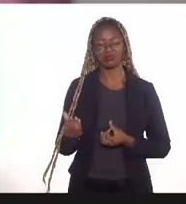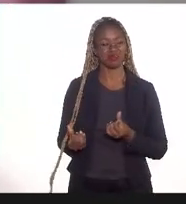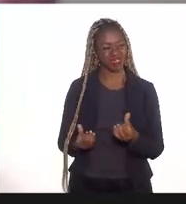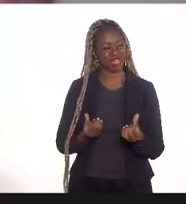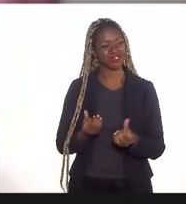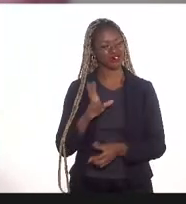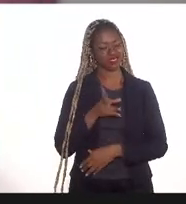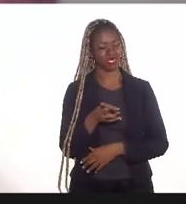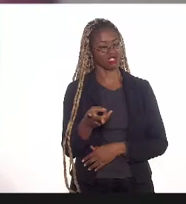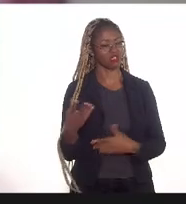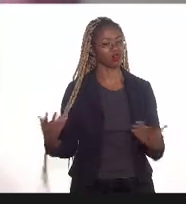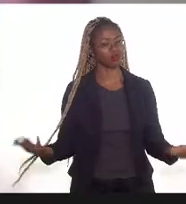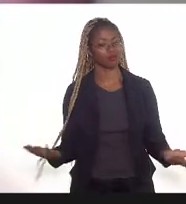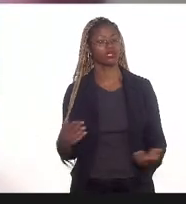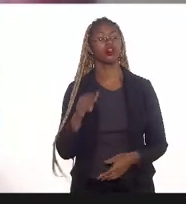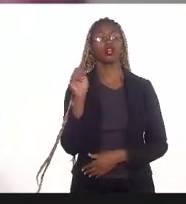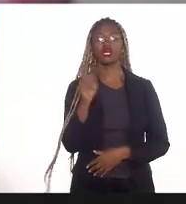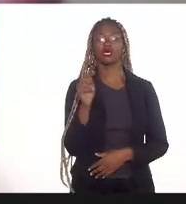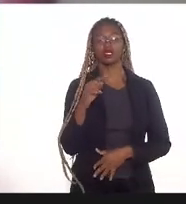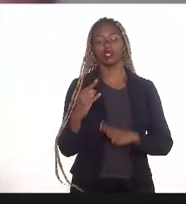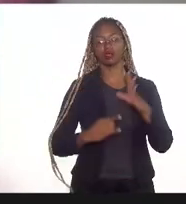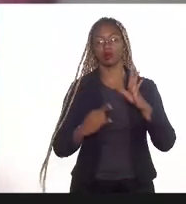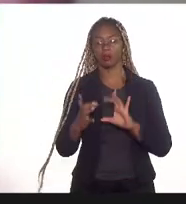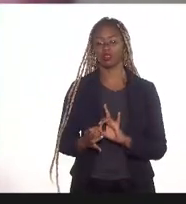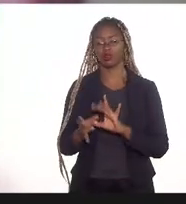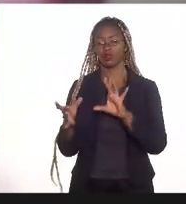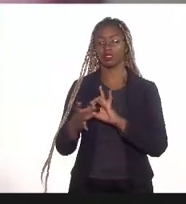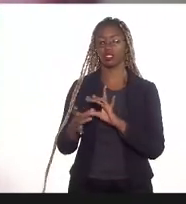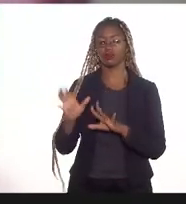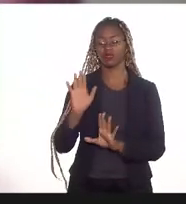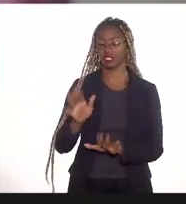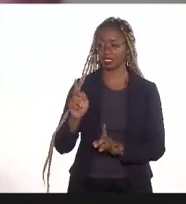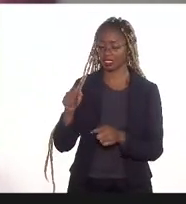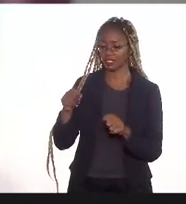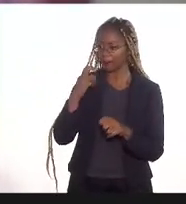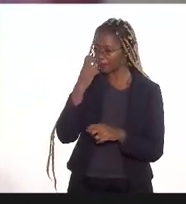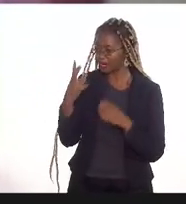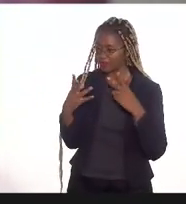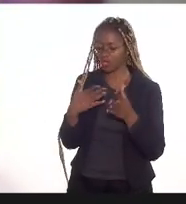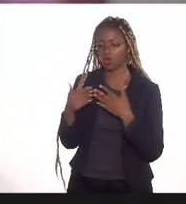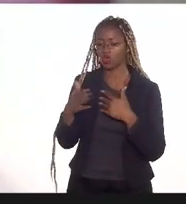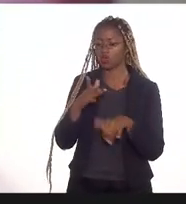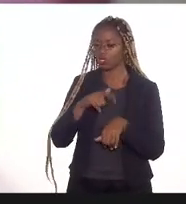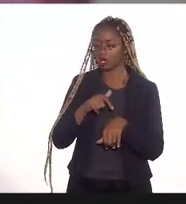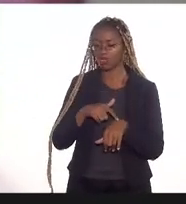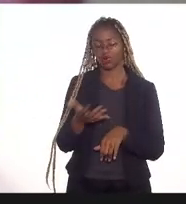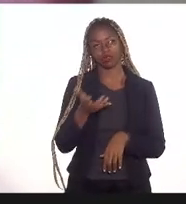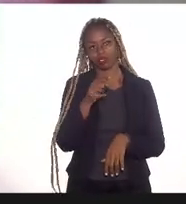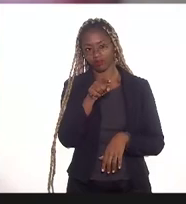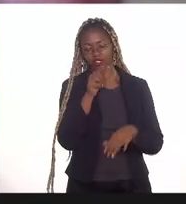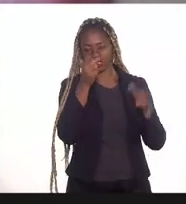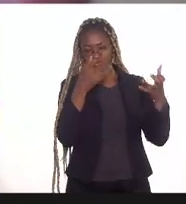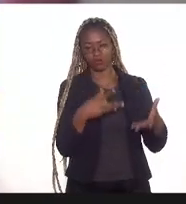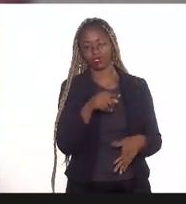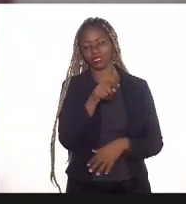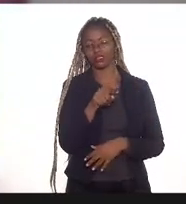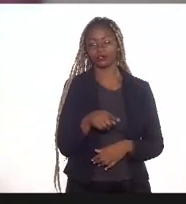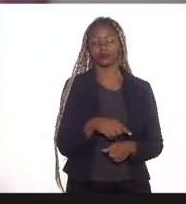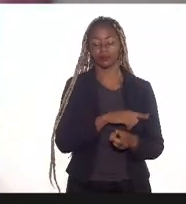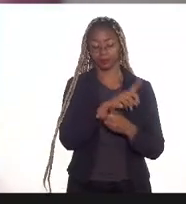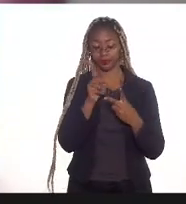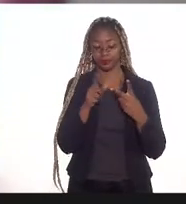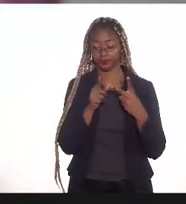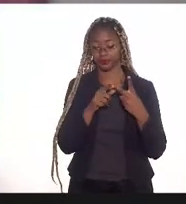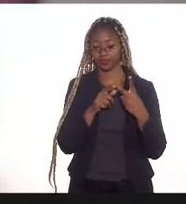relatório, são documentos públicos que nós podemos consultar a qualquer momento? Eu queria que o senhor falasse um pouco sobre isso, sobre esse aspecto. E uma